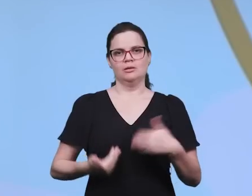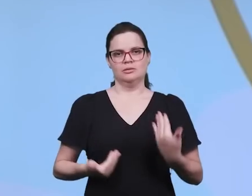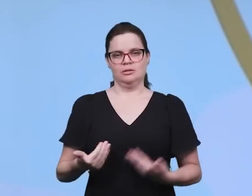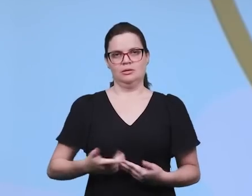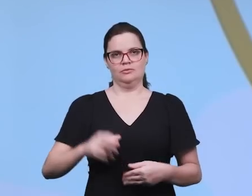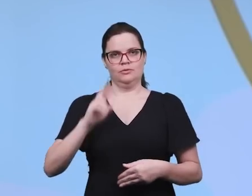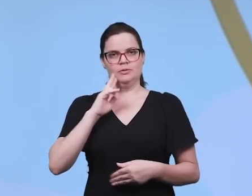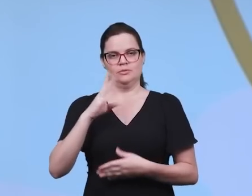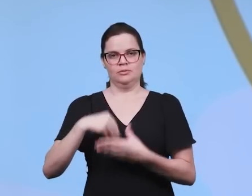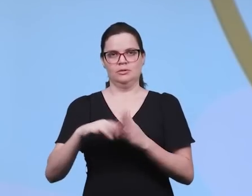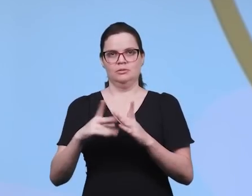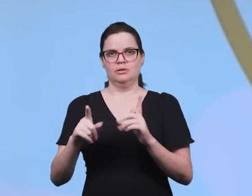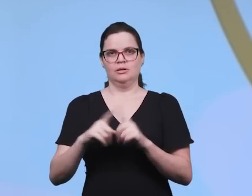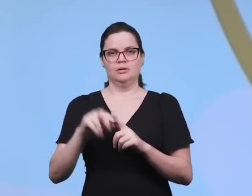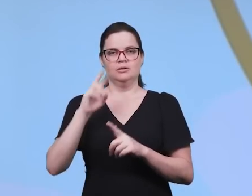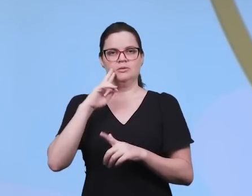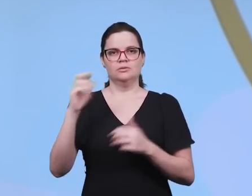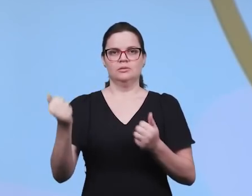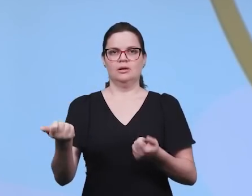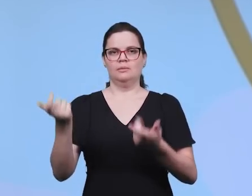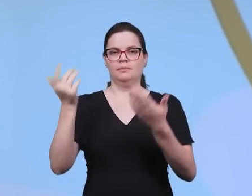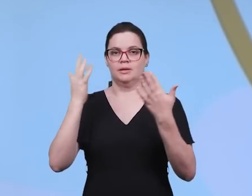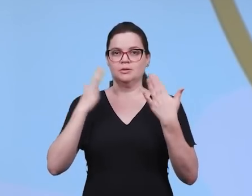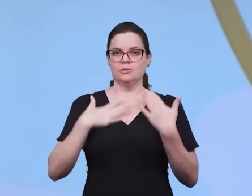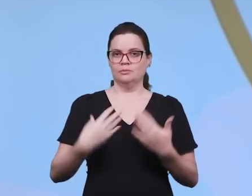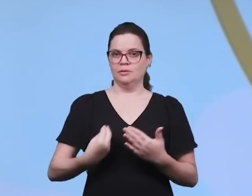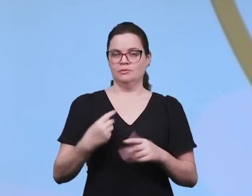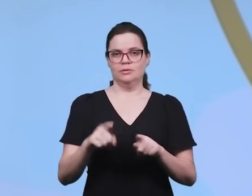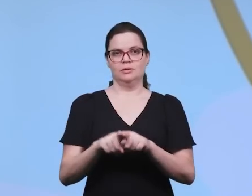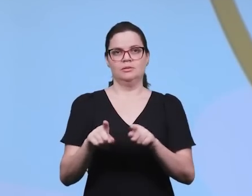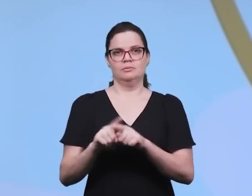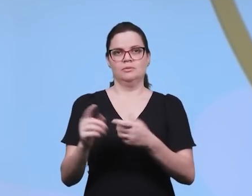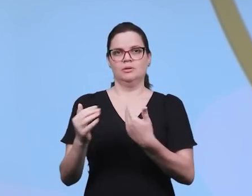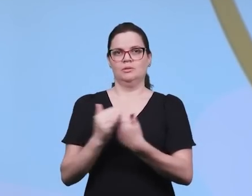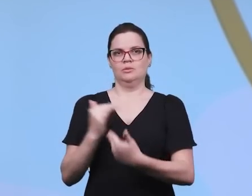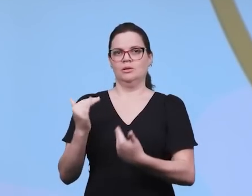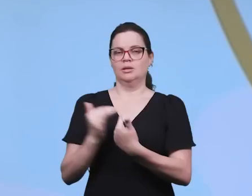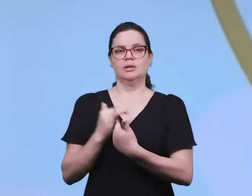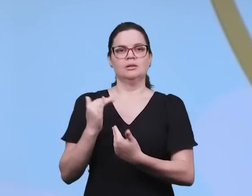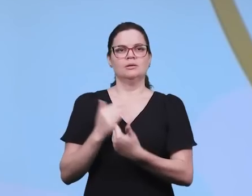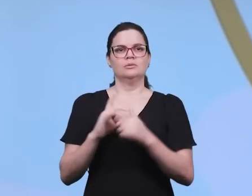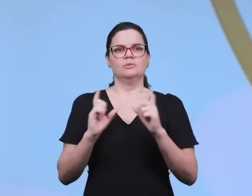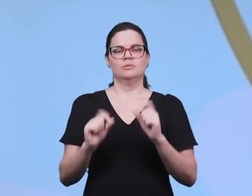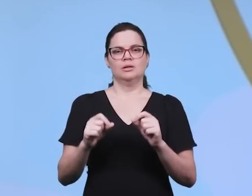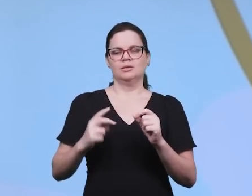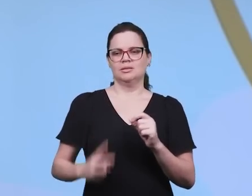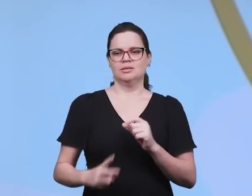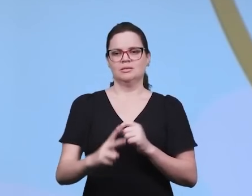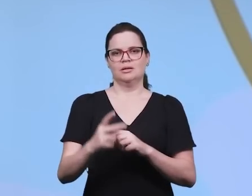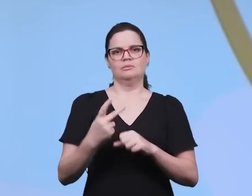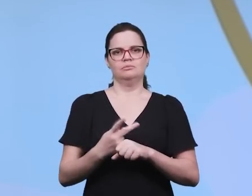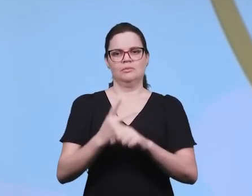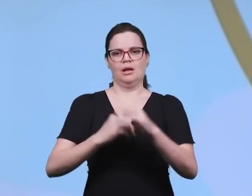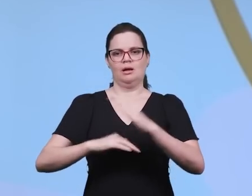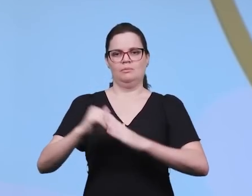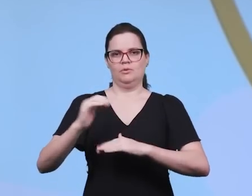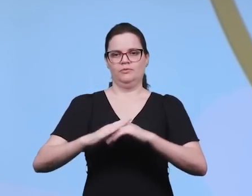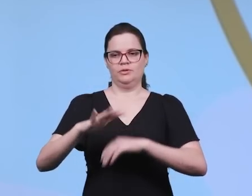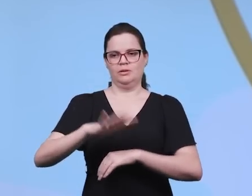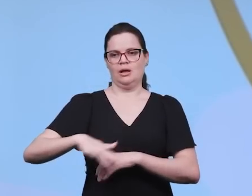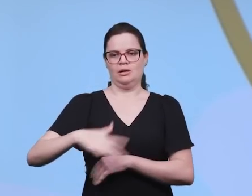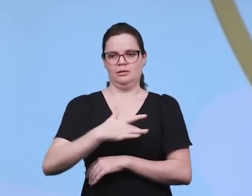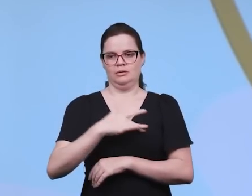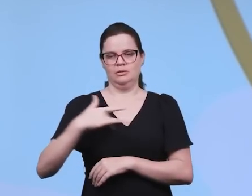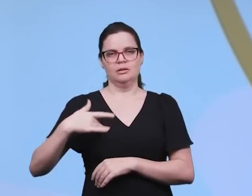Senhor, Deus abençoou a minha vida, me orientando a buscar profissionalmente a área da saúde. Eu